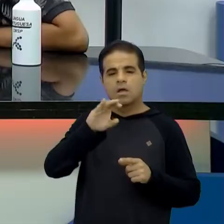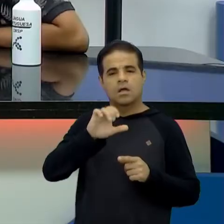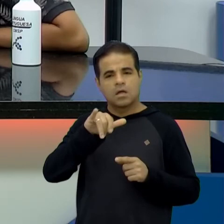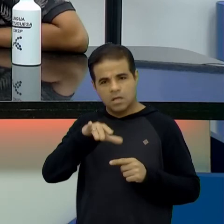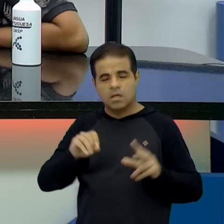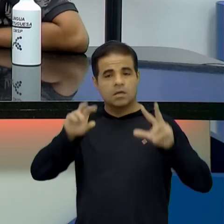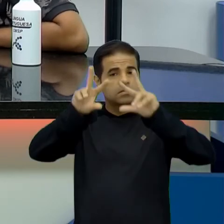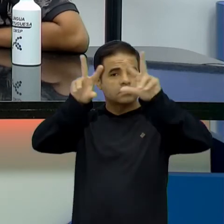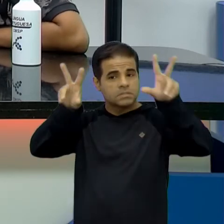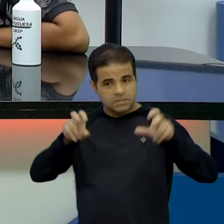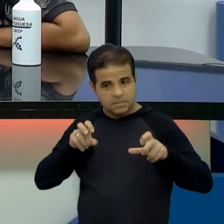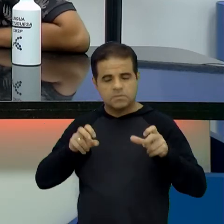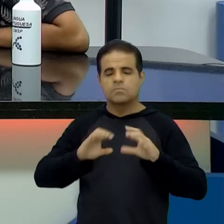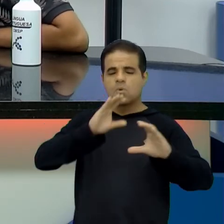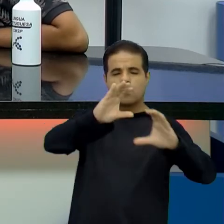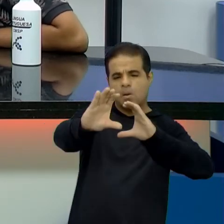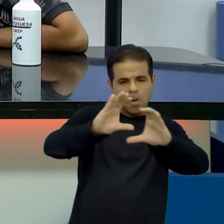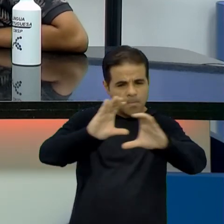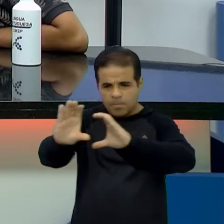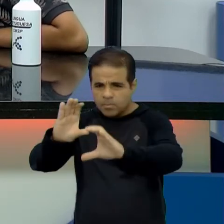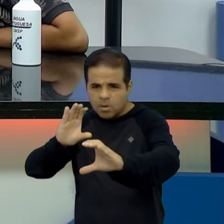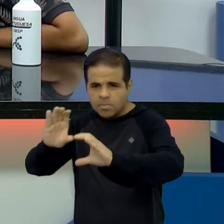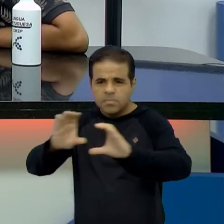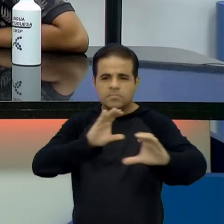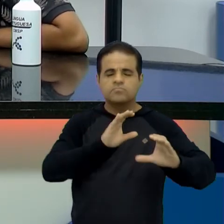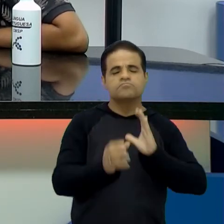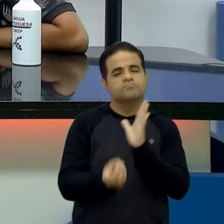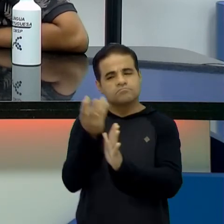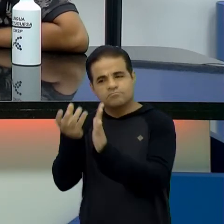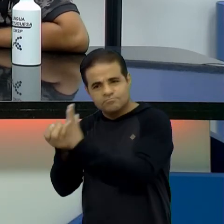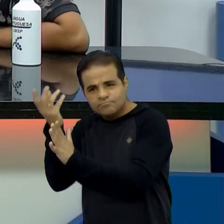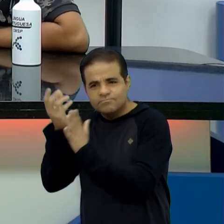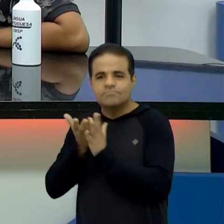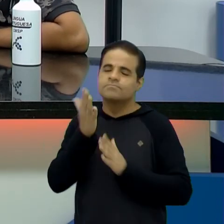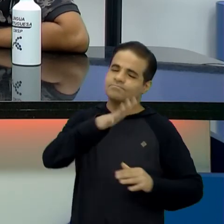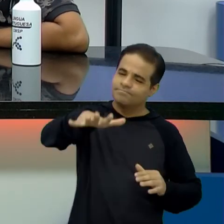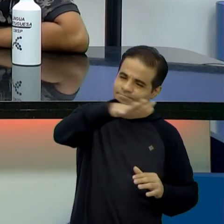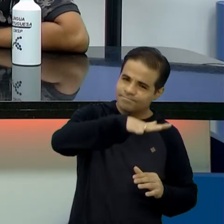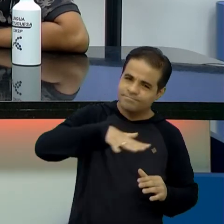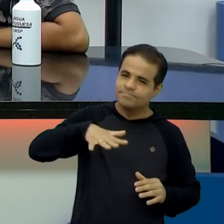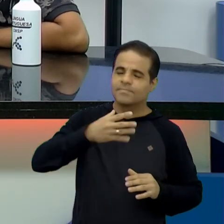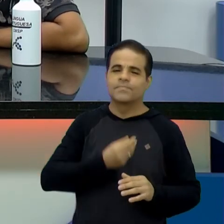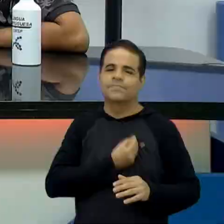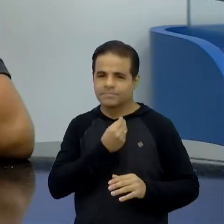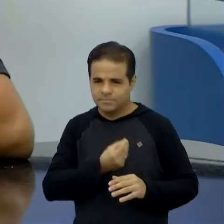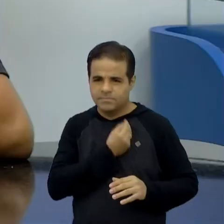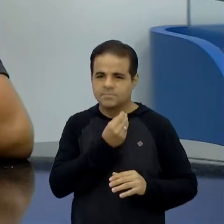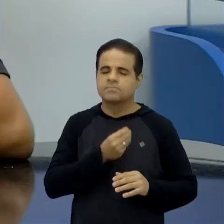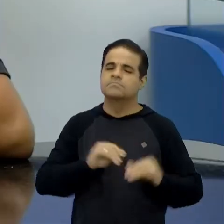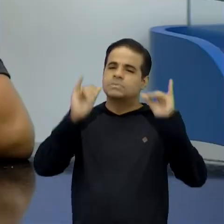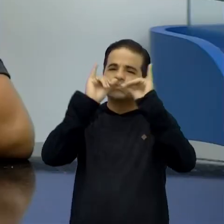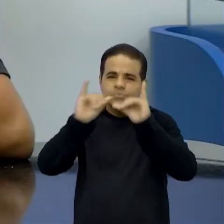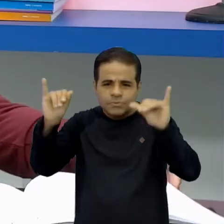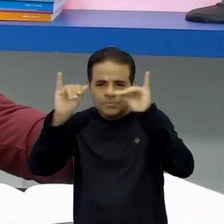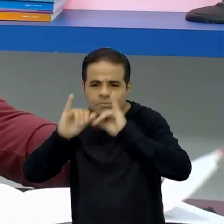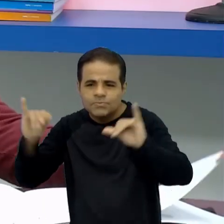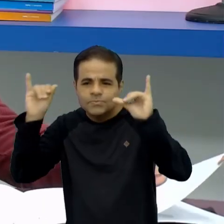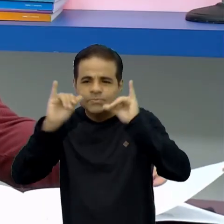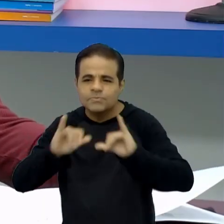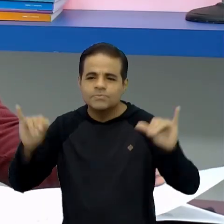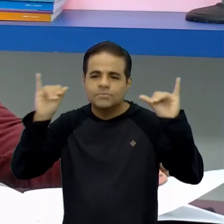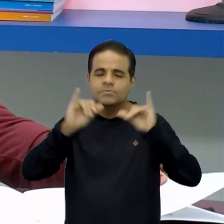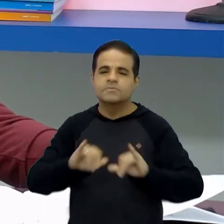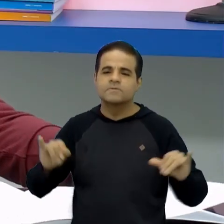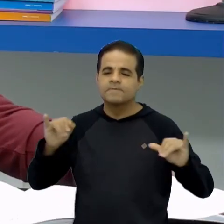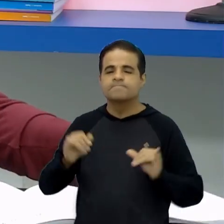sobre a questão da comunicação e a criação, né, que é a parte da mídia e da publicidade. Olha só,